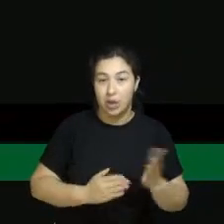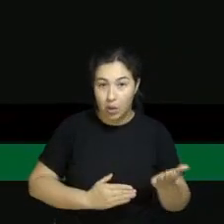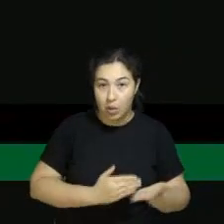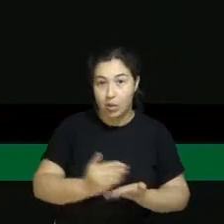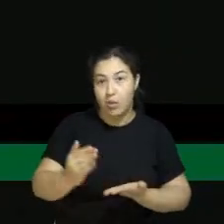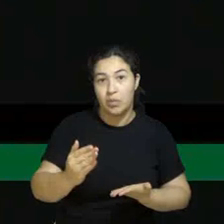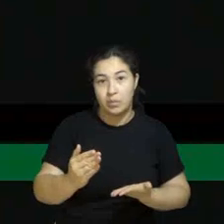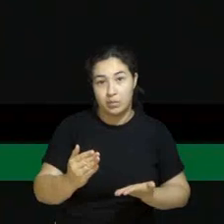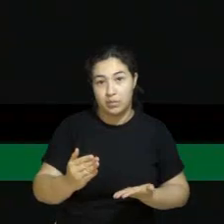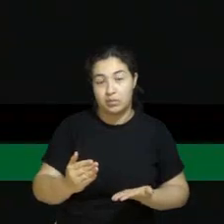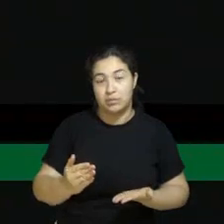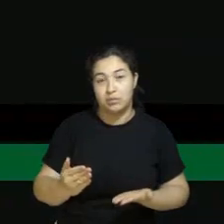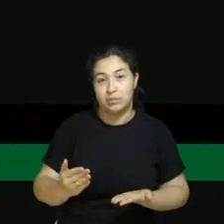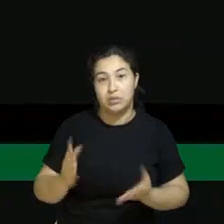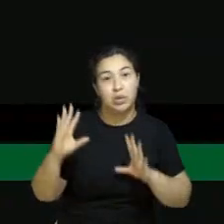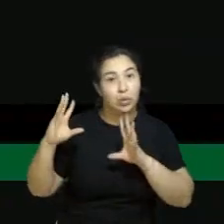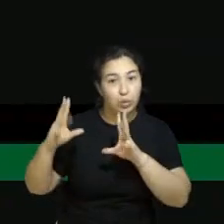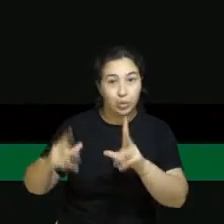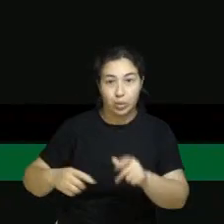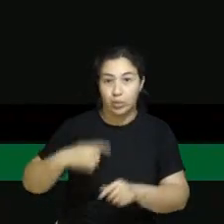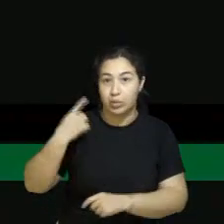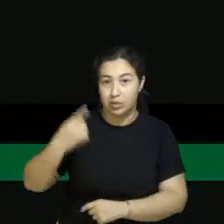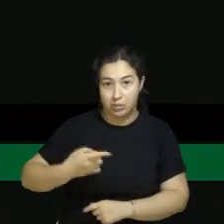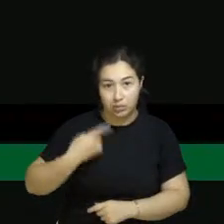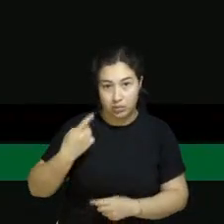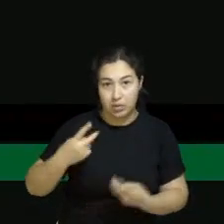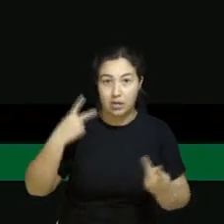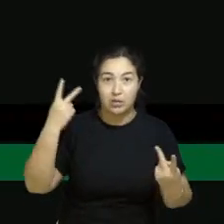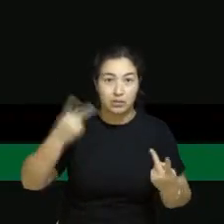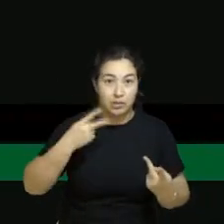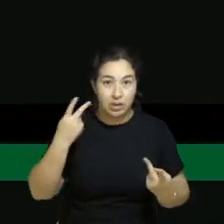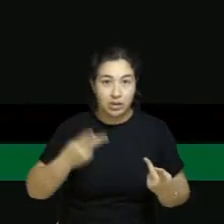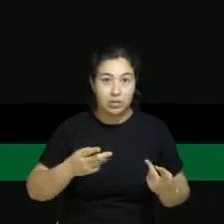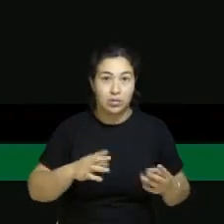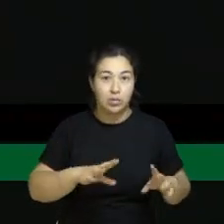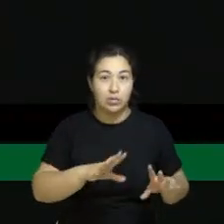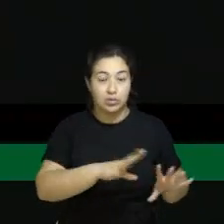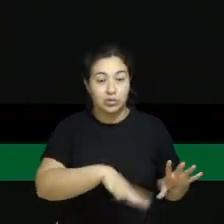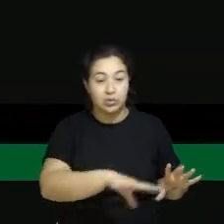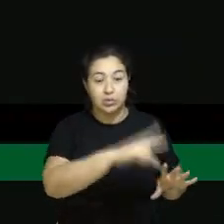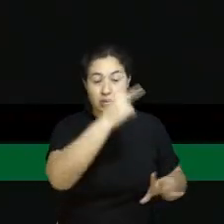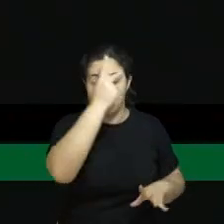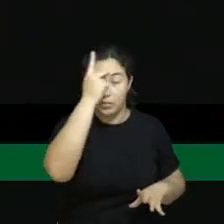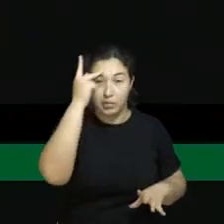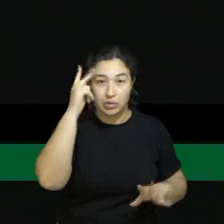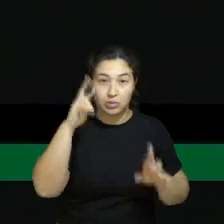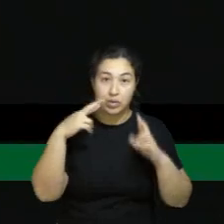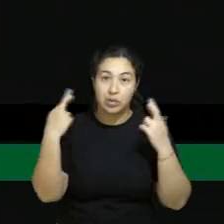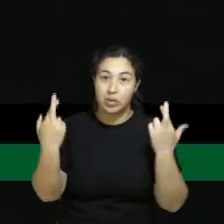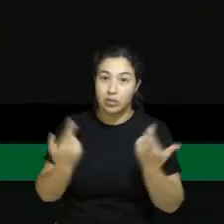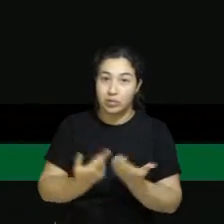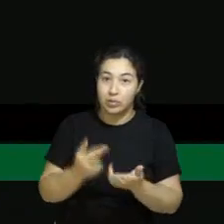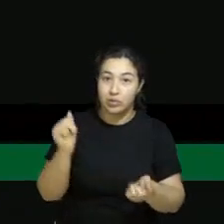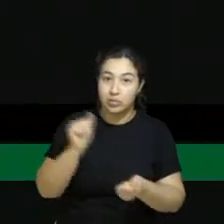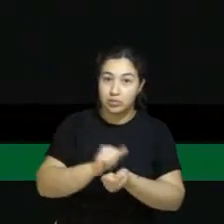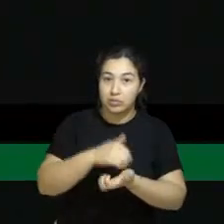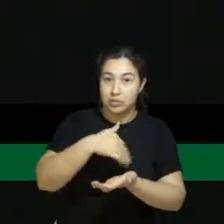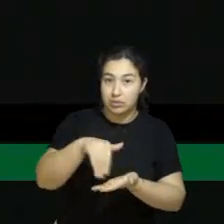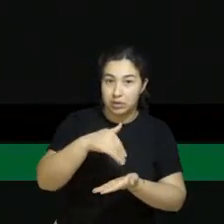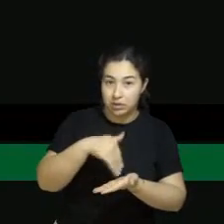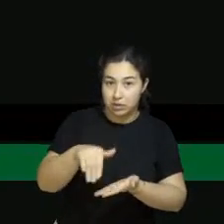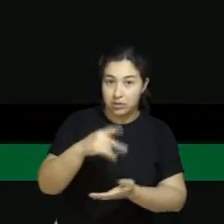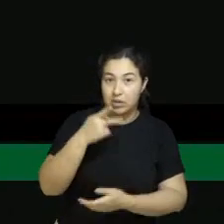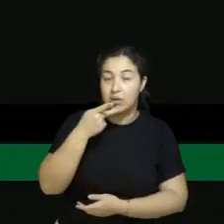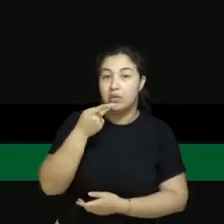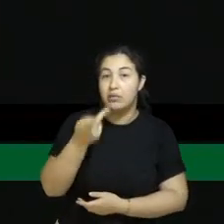por todos os deputados da região, vereadores presentes, comunidade presente, numa reunião com o secretário de infraestrutura, que disse: